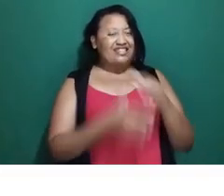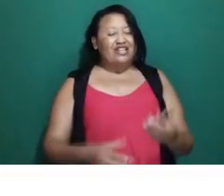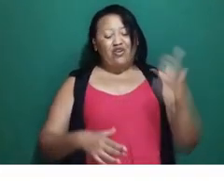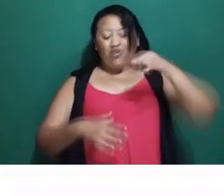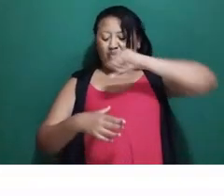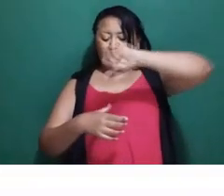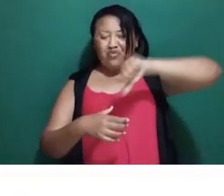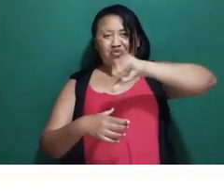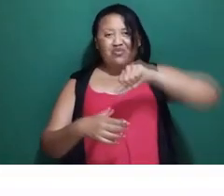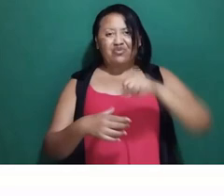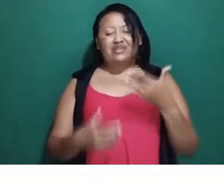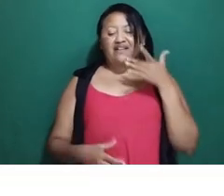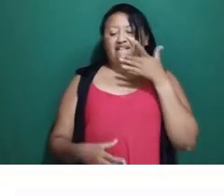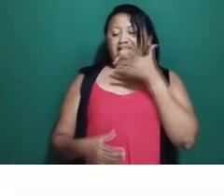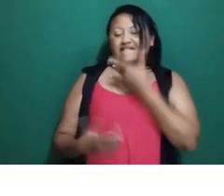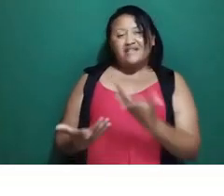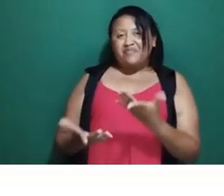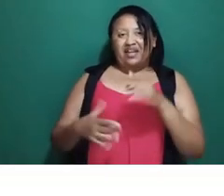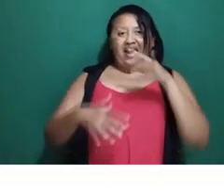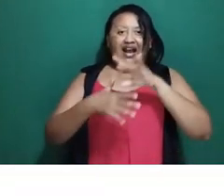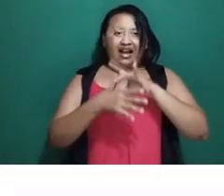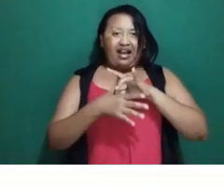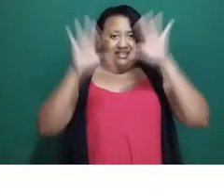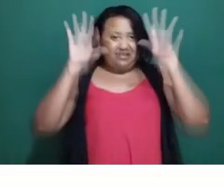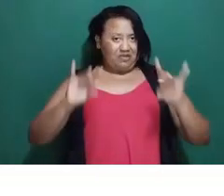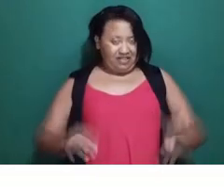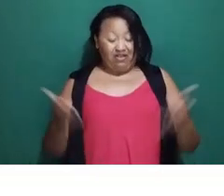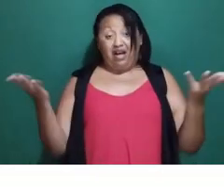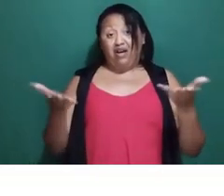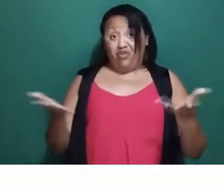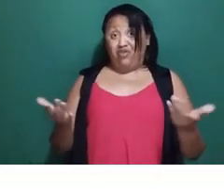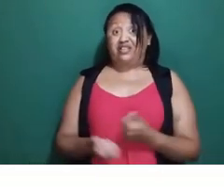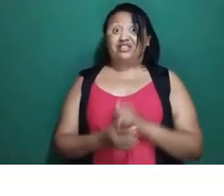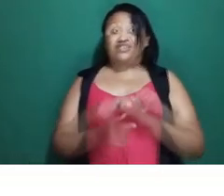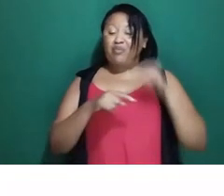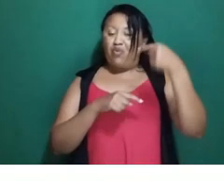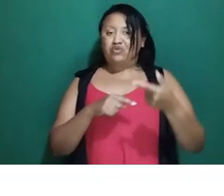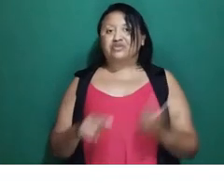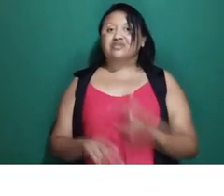Sabor Picanha E aí a gente vai agora para o texto 2